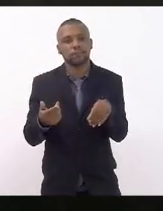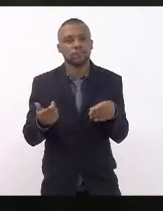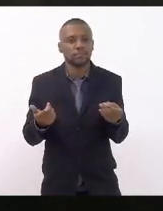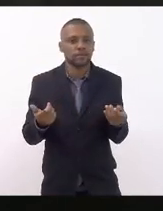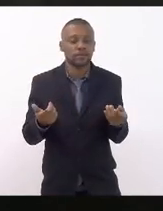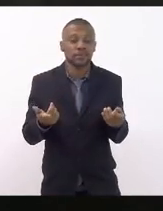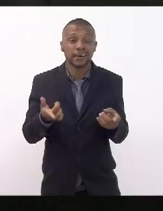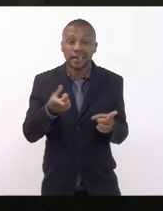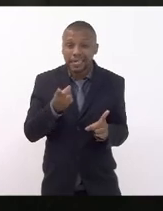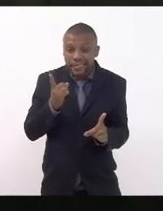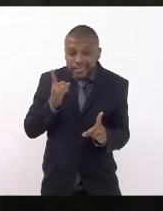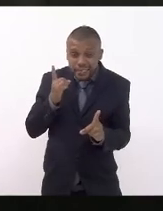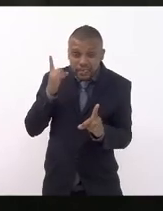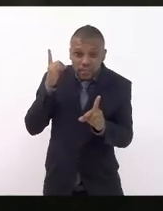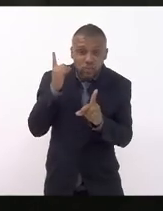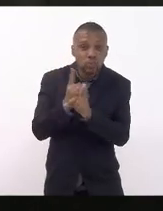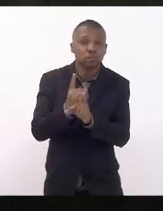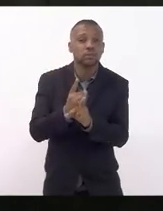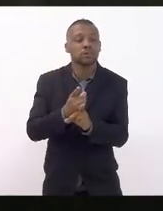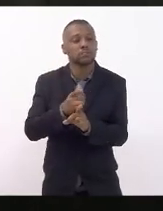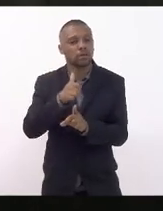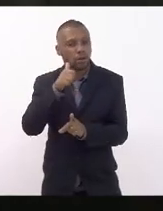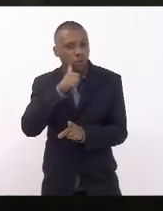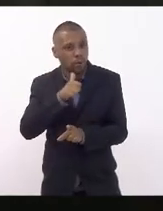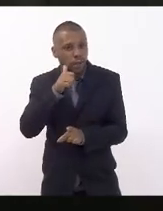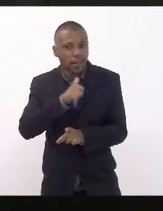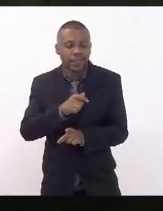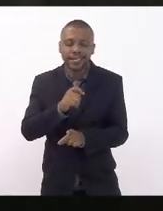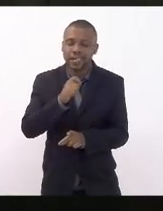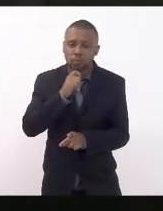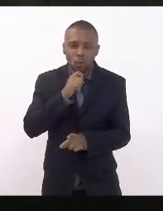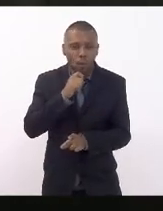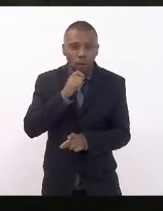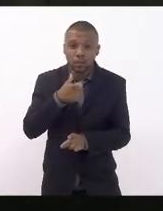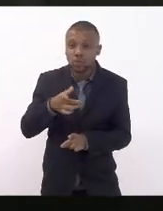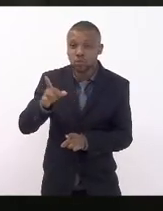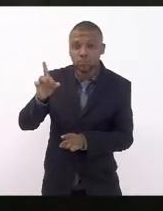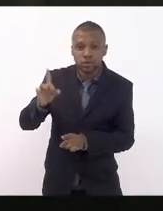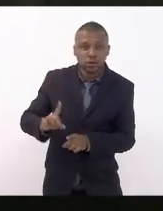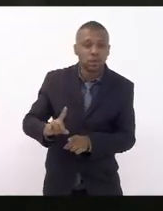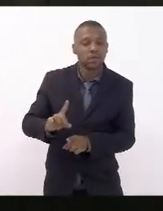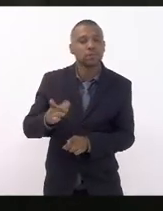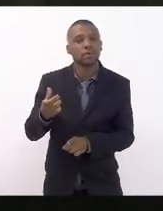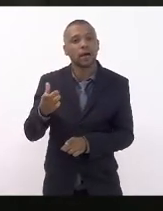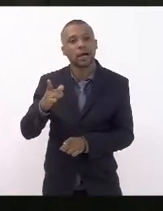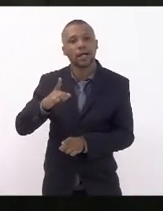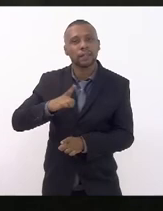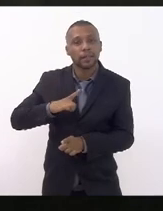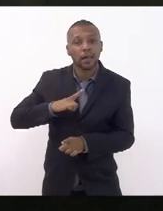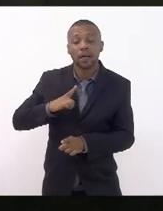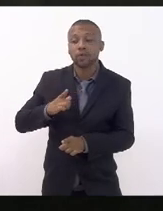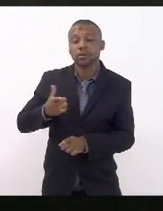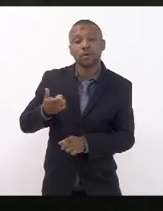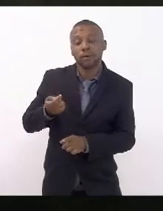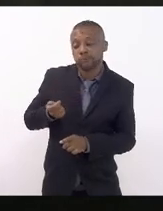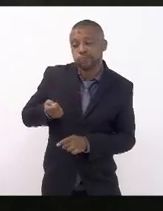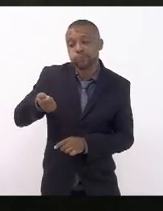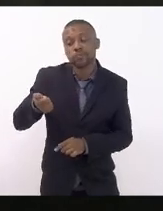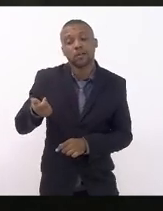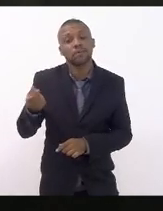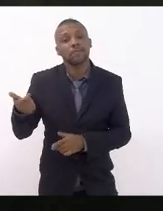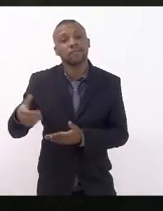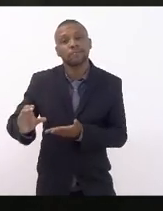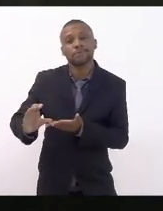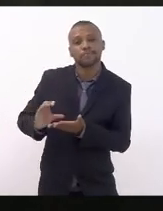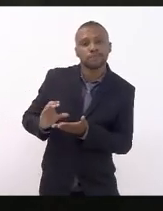Descobrimos mulheres que não tinham o direito a ficar com seu benefício financeiro depois